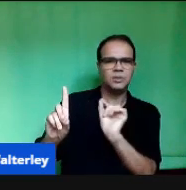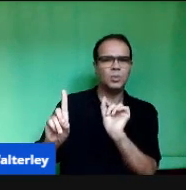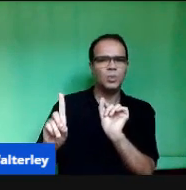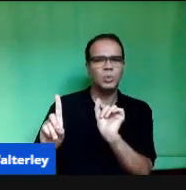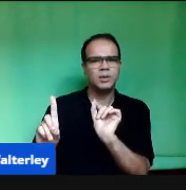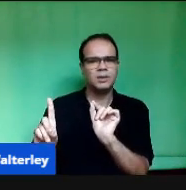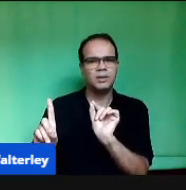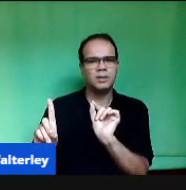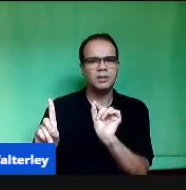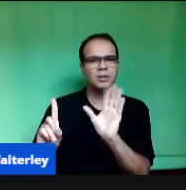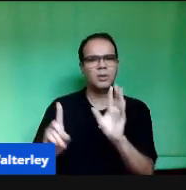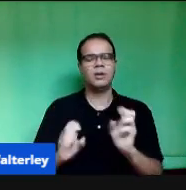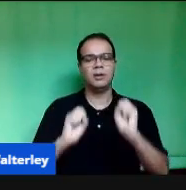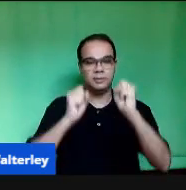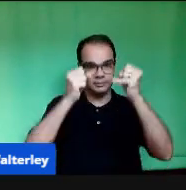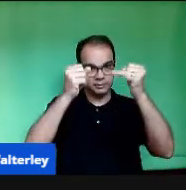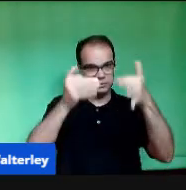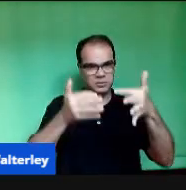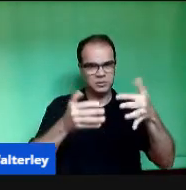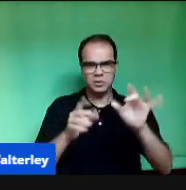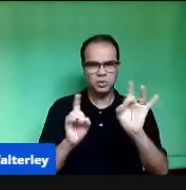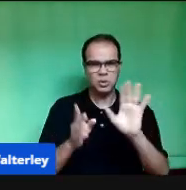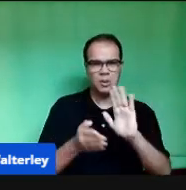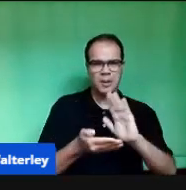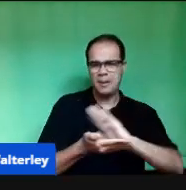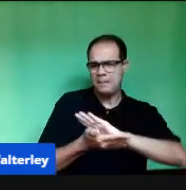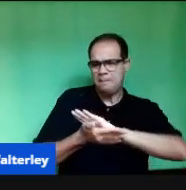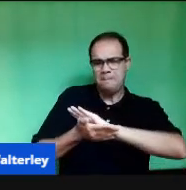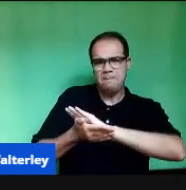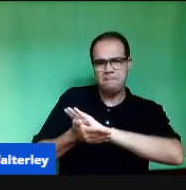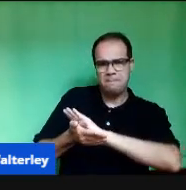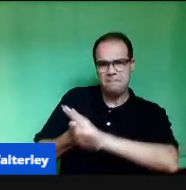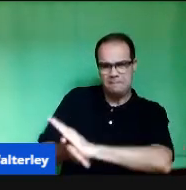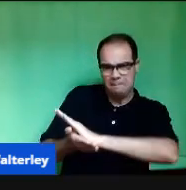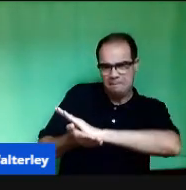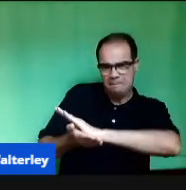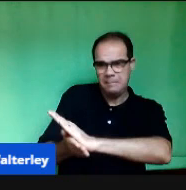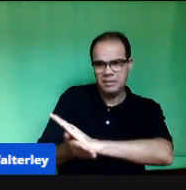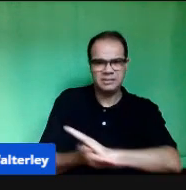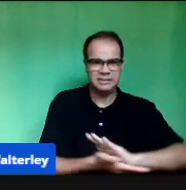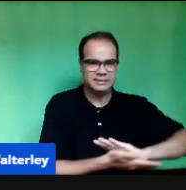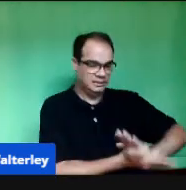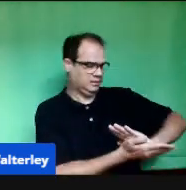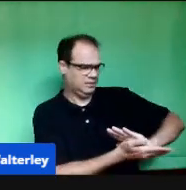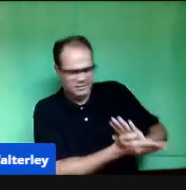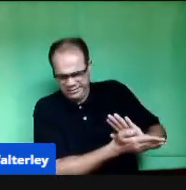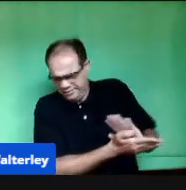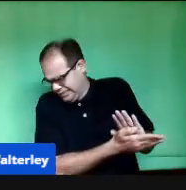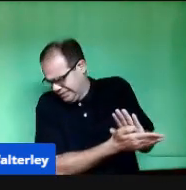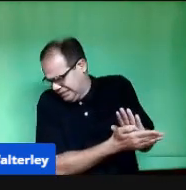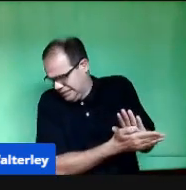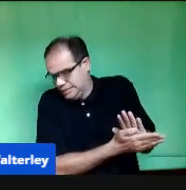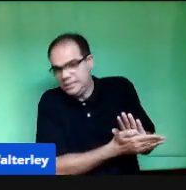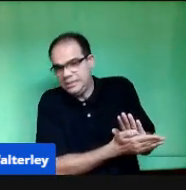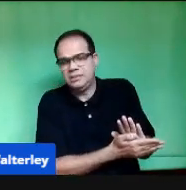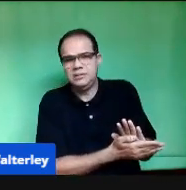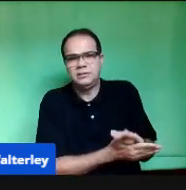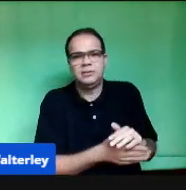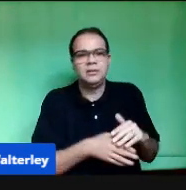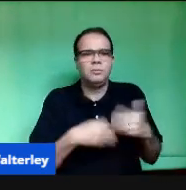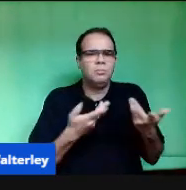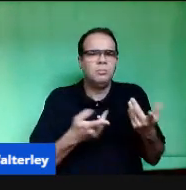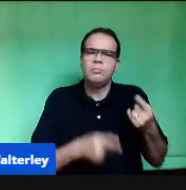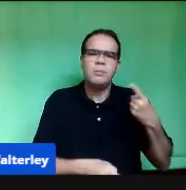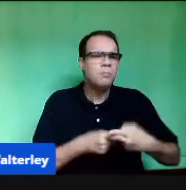Porque quando eu falo em preconceito da população LGBT, eu tenho que considerar quais são as raízes